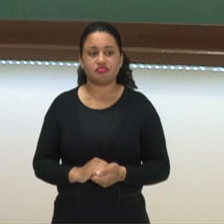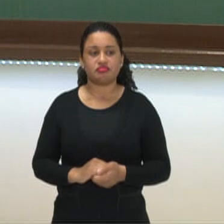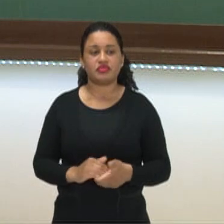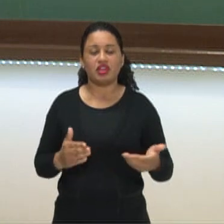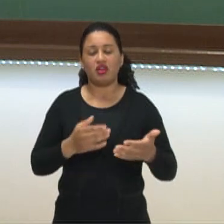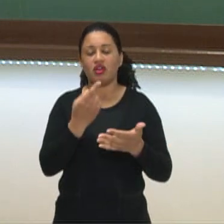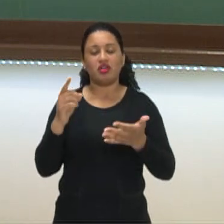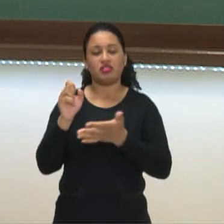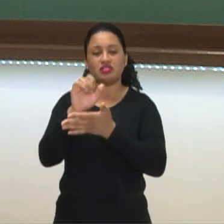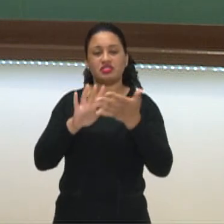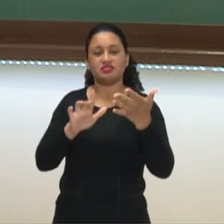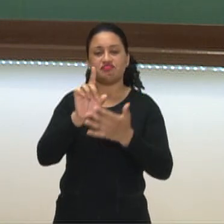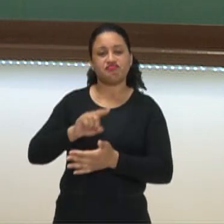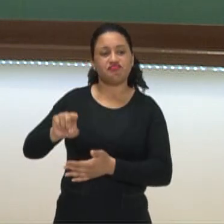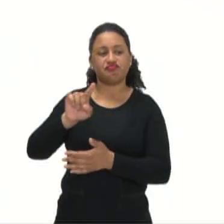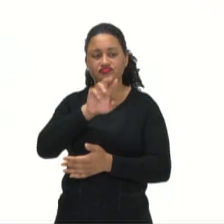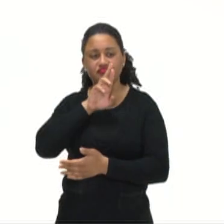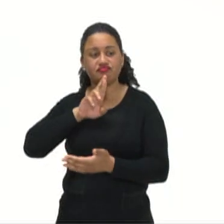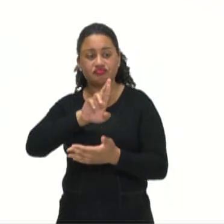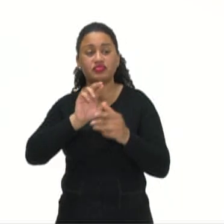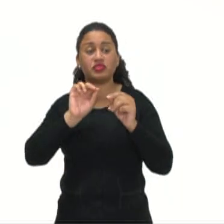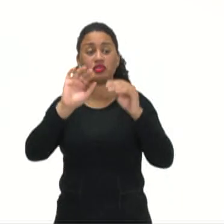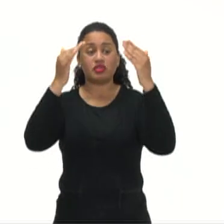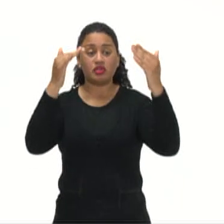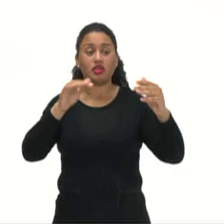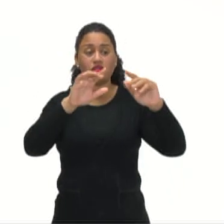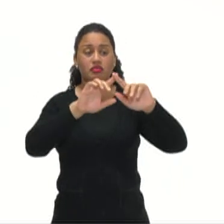Mais uma atividadezinha aqui, né?